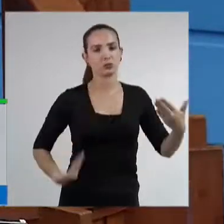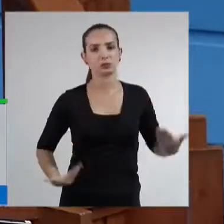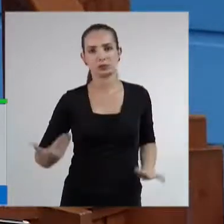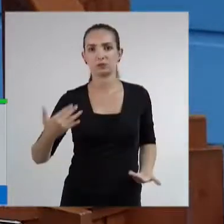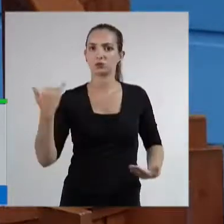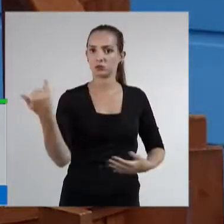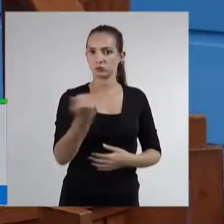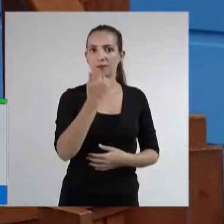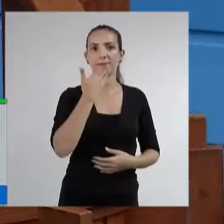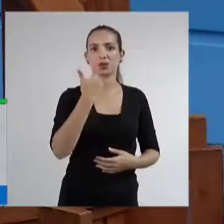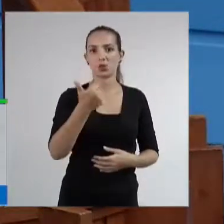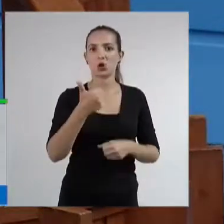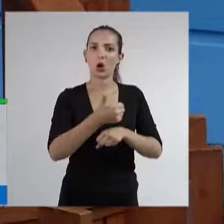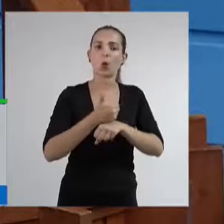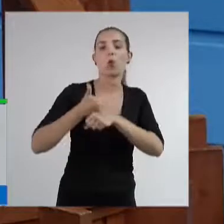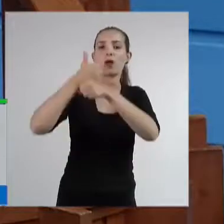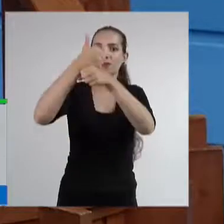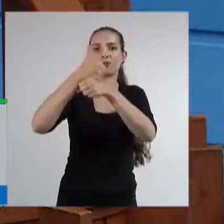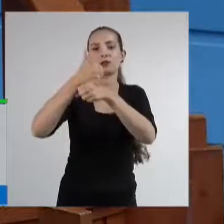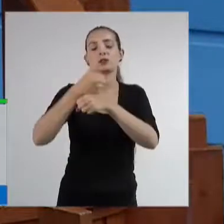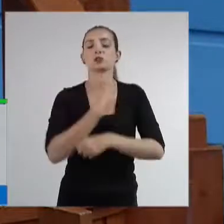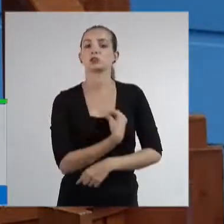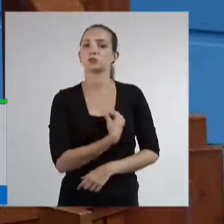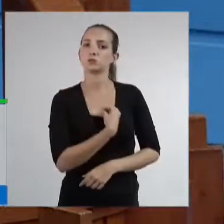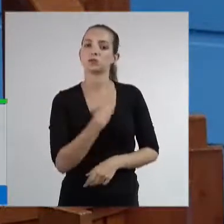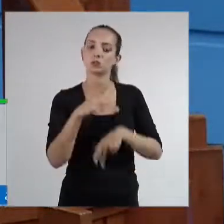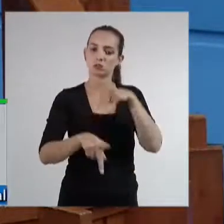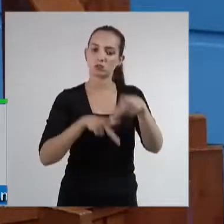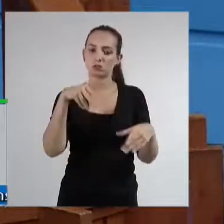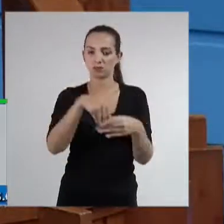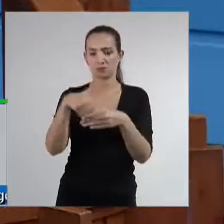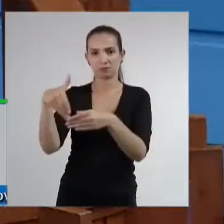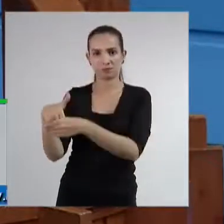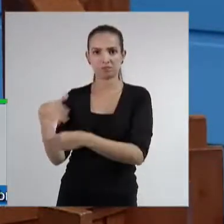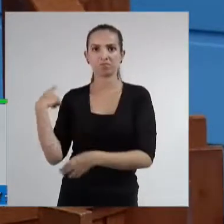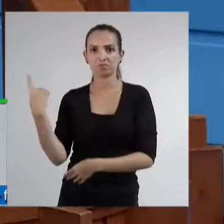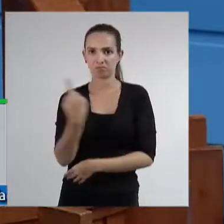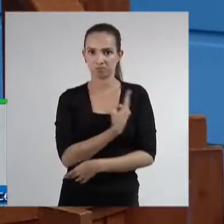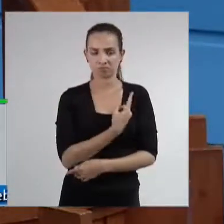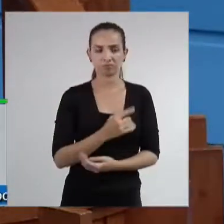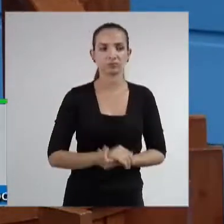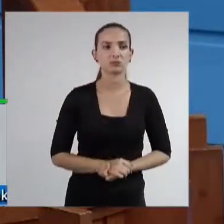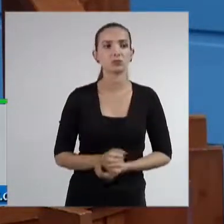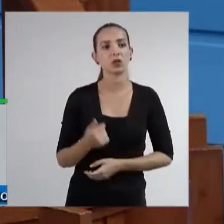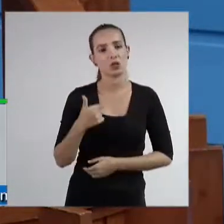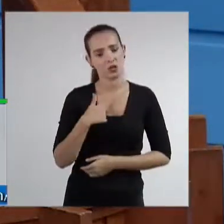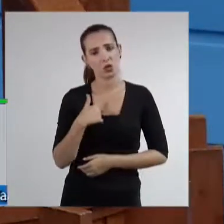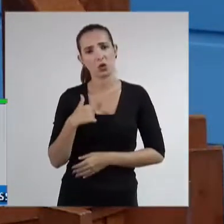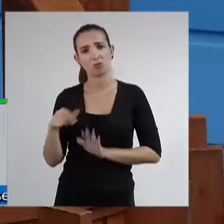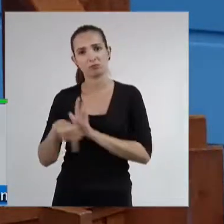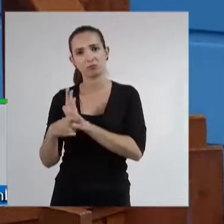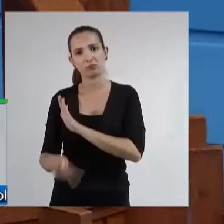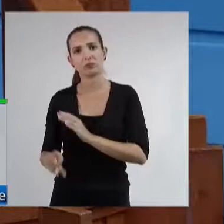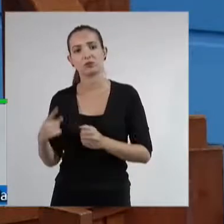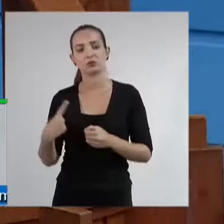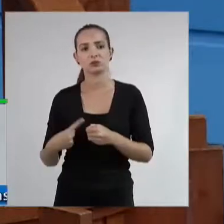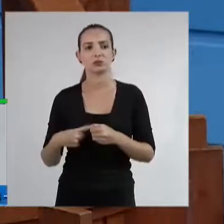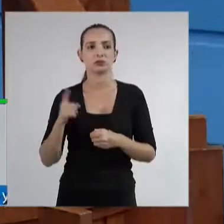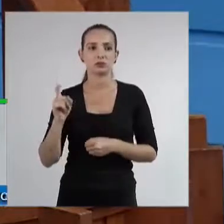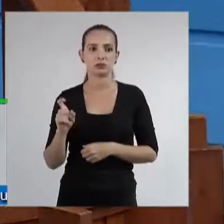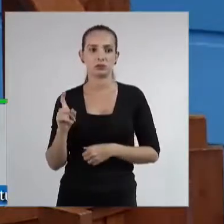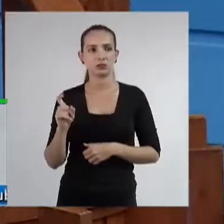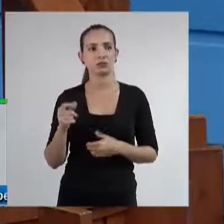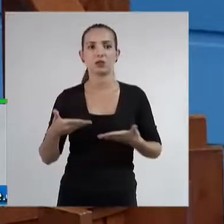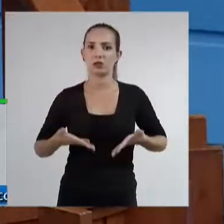da qualidade de vida das pessoas que nos trouxeram até aqui. Eu venho de Dourados, nasci